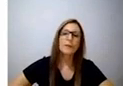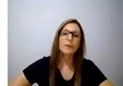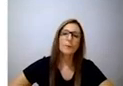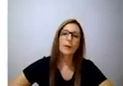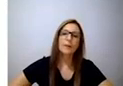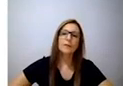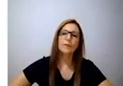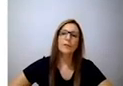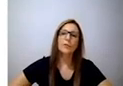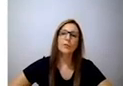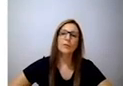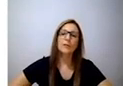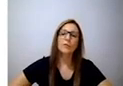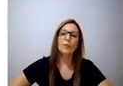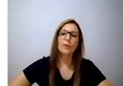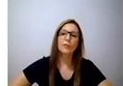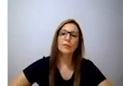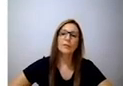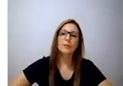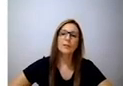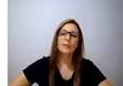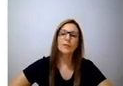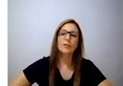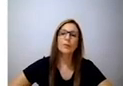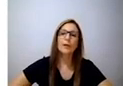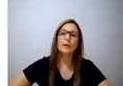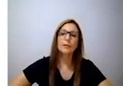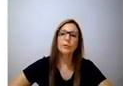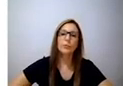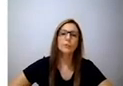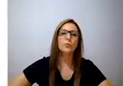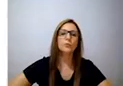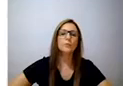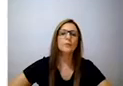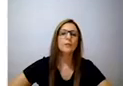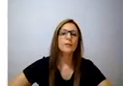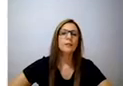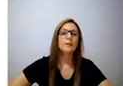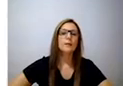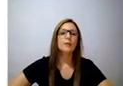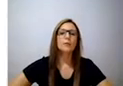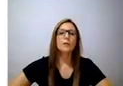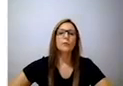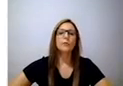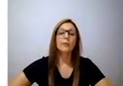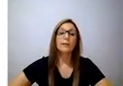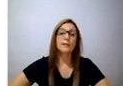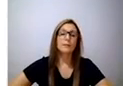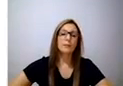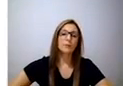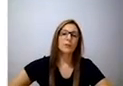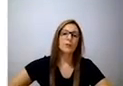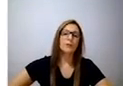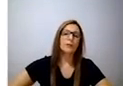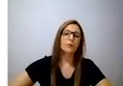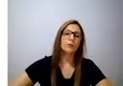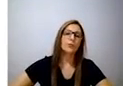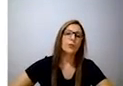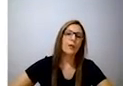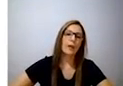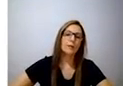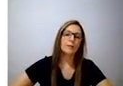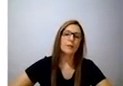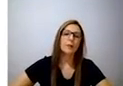As principais infecções sexualmente transmissíveis no Brasil e no mundo. Então, segundo a Organização Mundial de